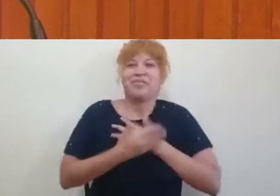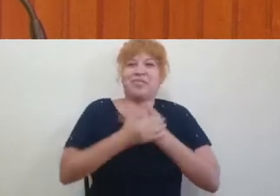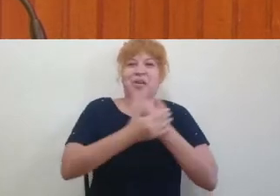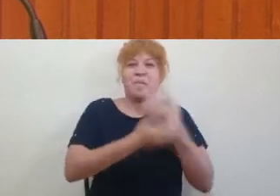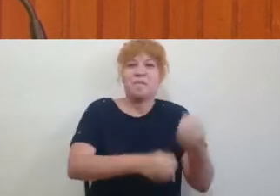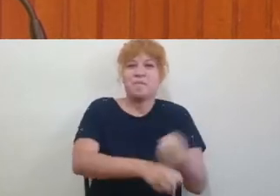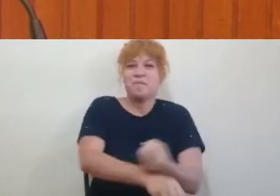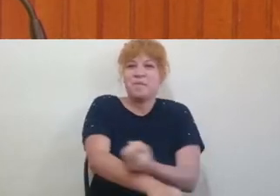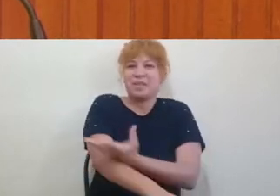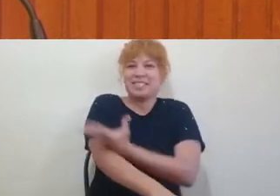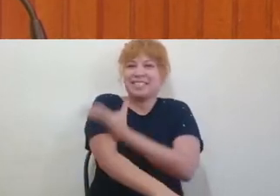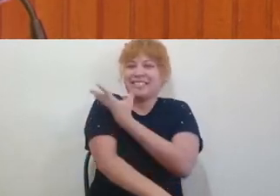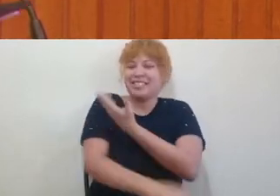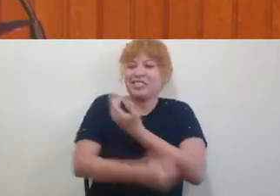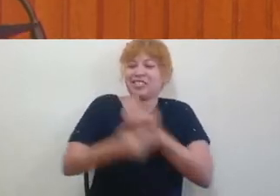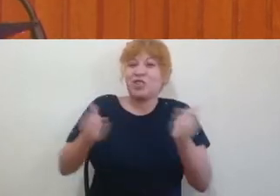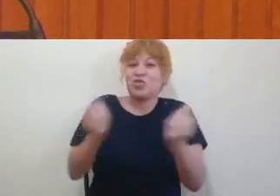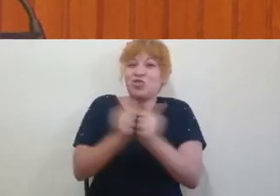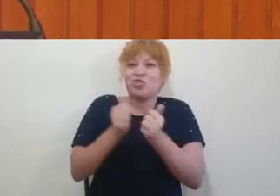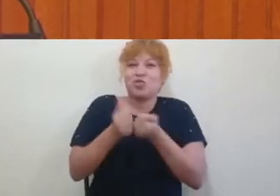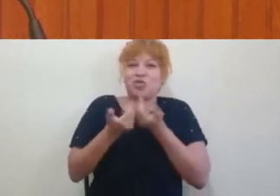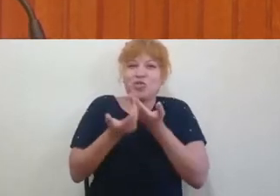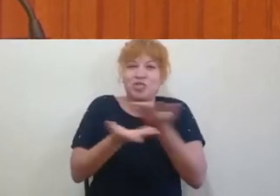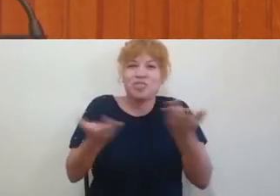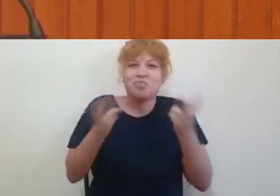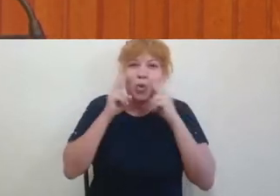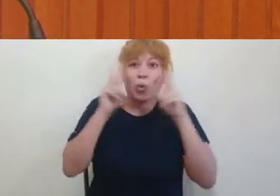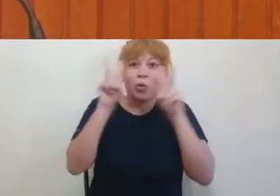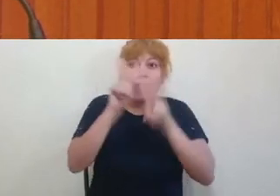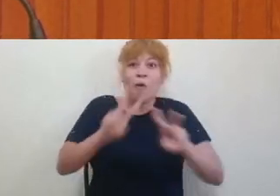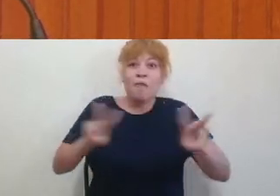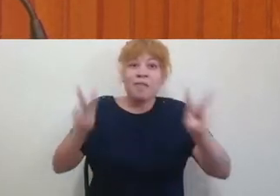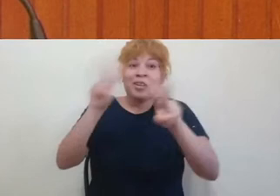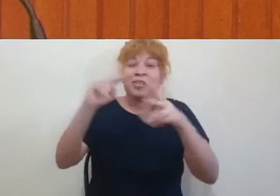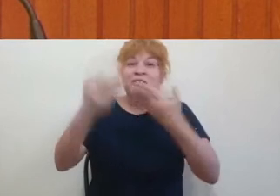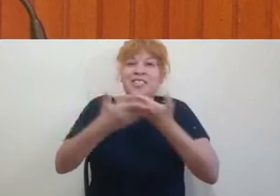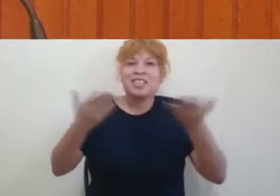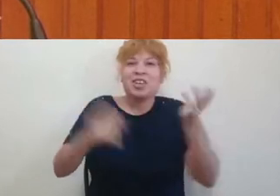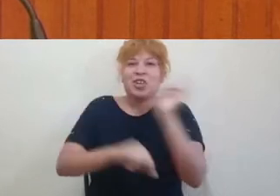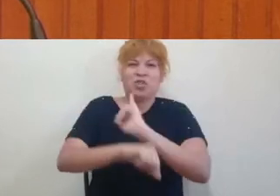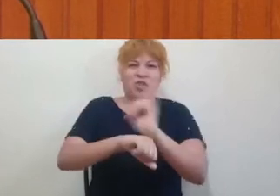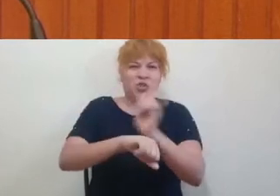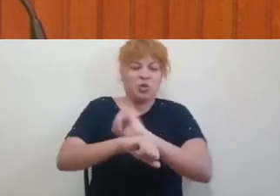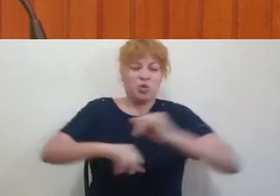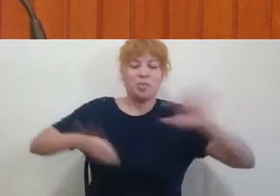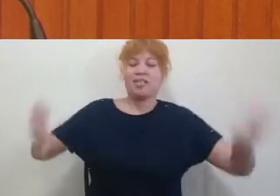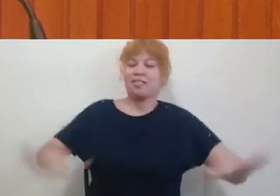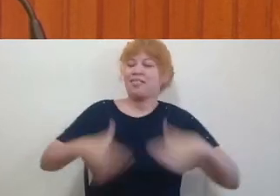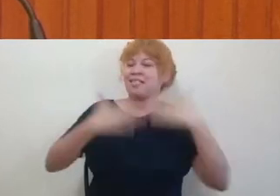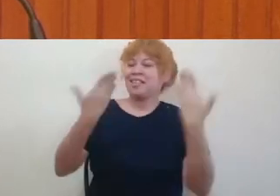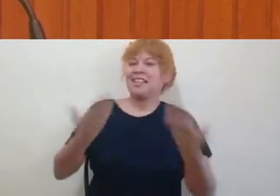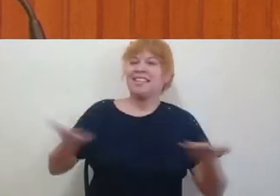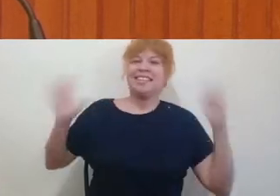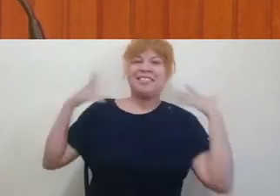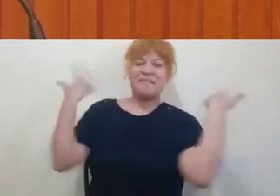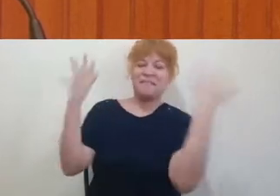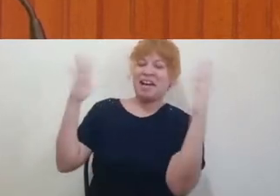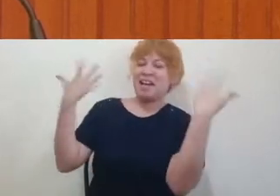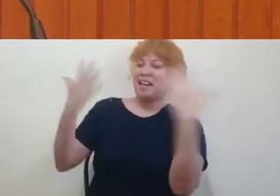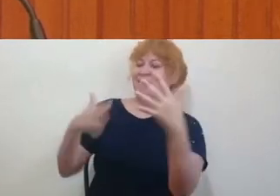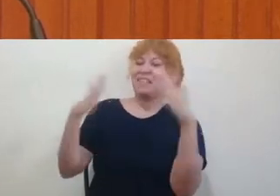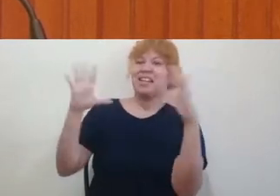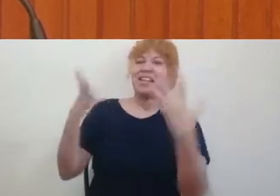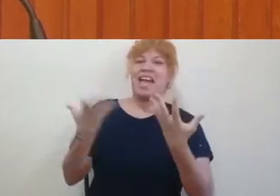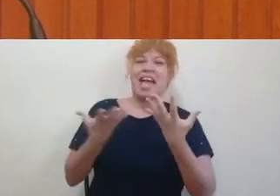Agradecemos as palavras da Pró-Reitora de Ensino, professora Socorro Lima. Neste momento, iremos exibir, porque